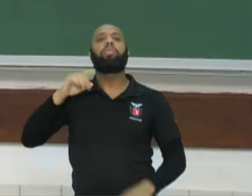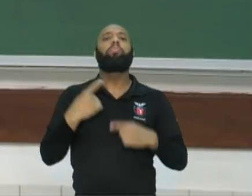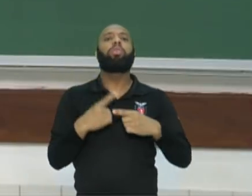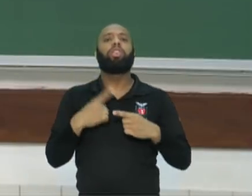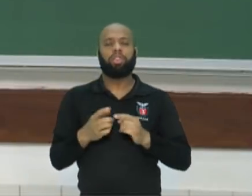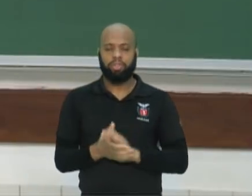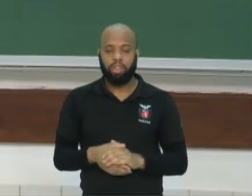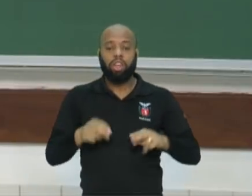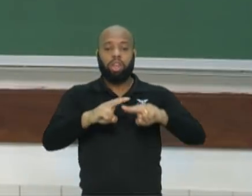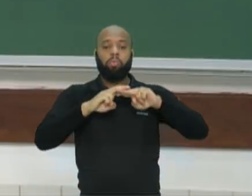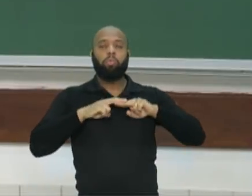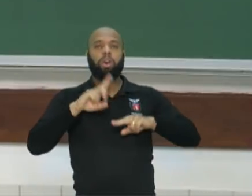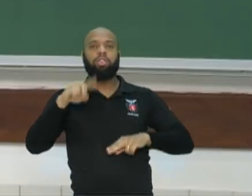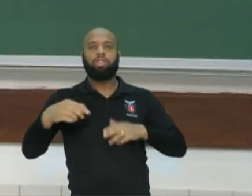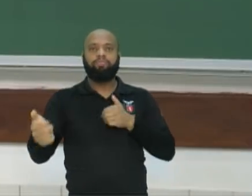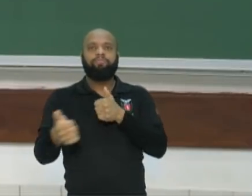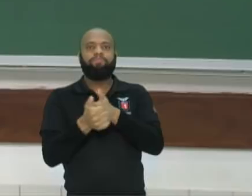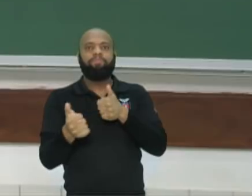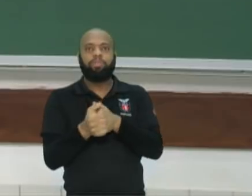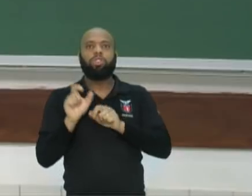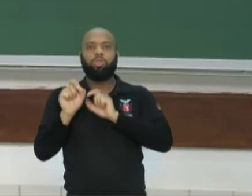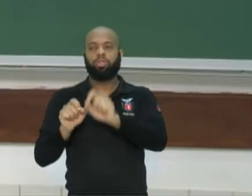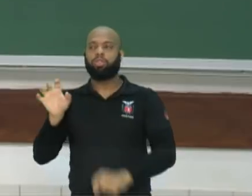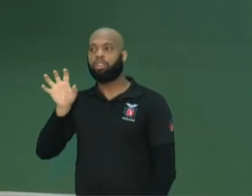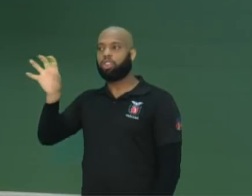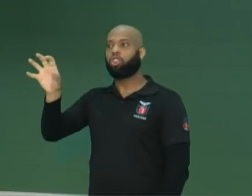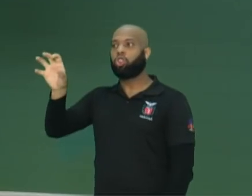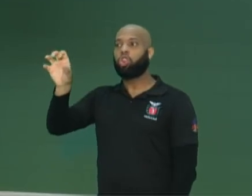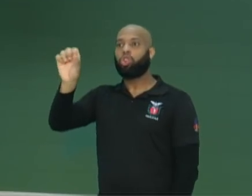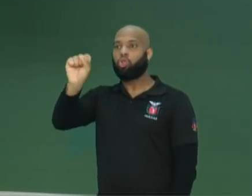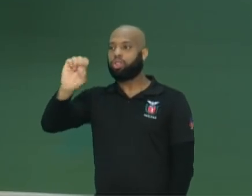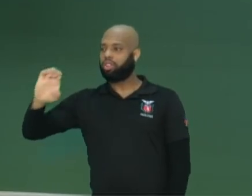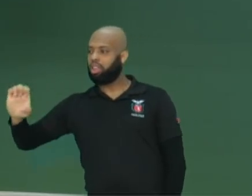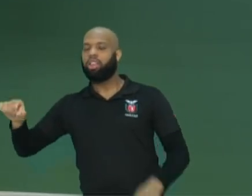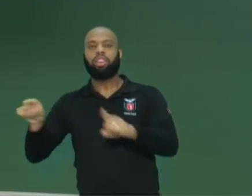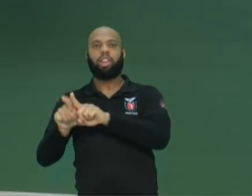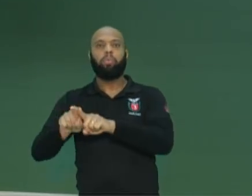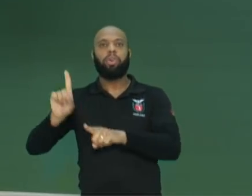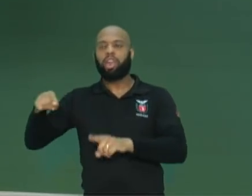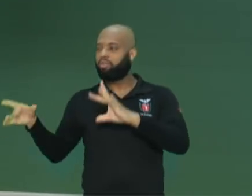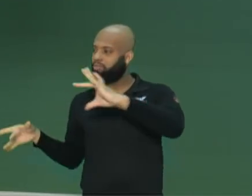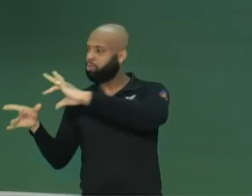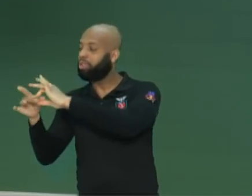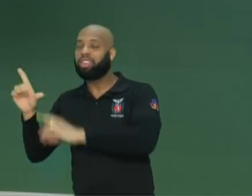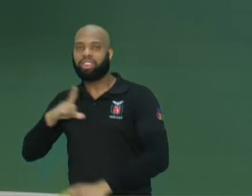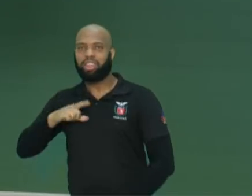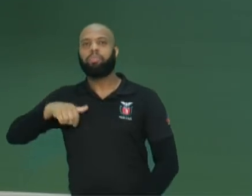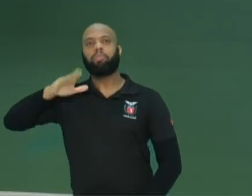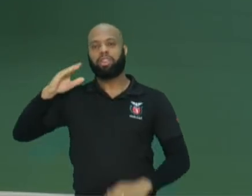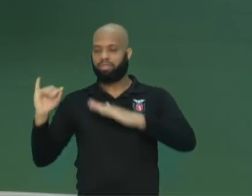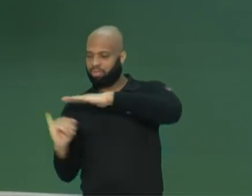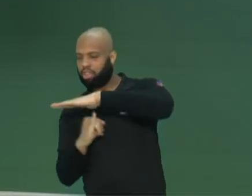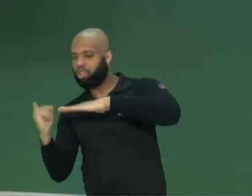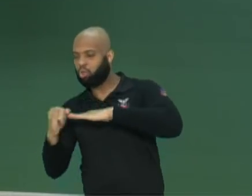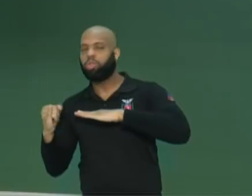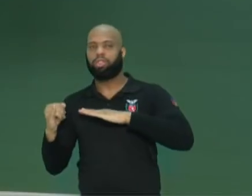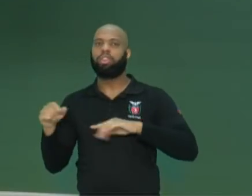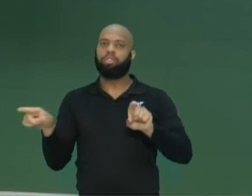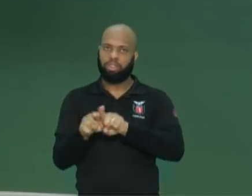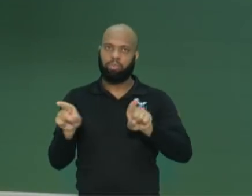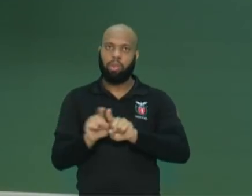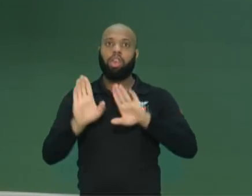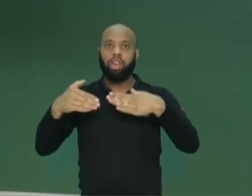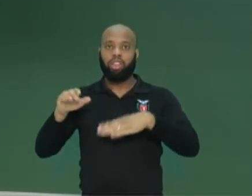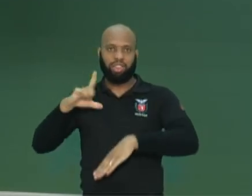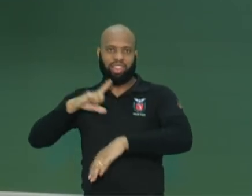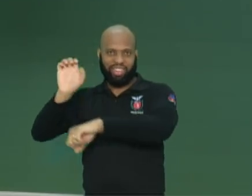Pela proximidade com a região sudeste, que é a região mais industrializada do Brasil. Então, esses estados ficam